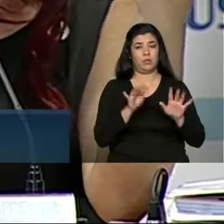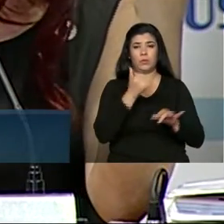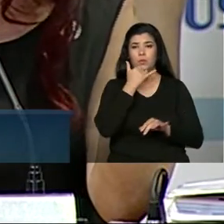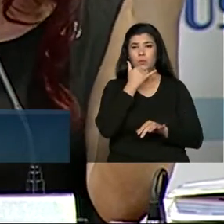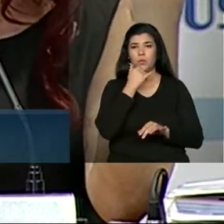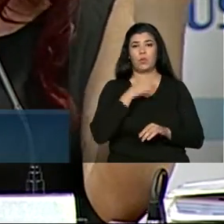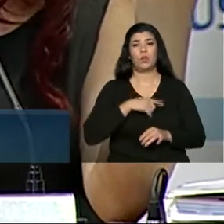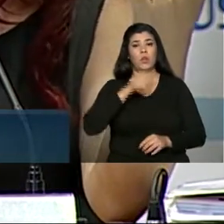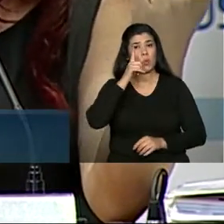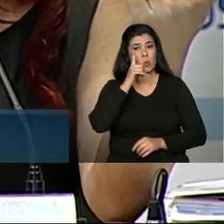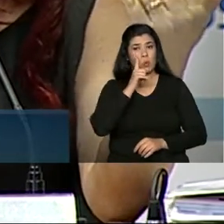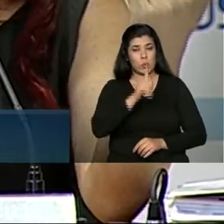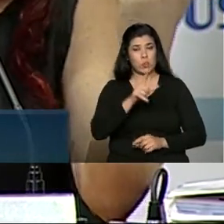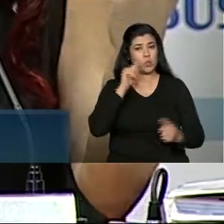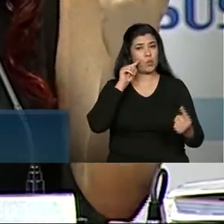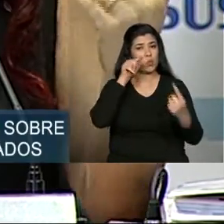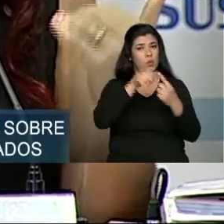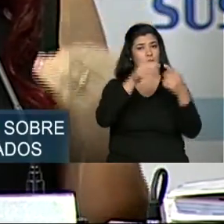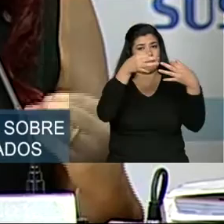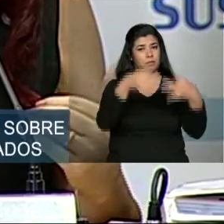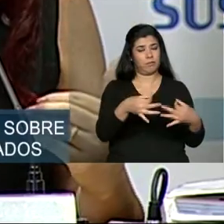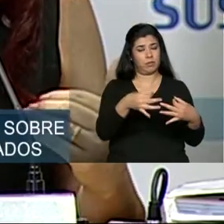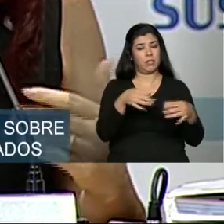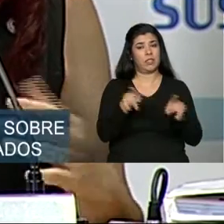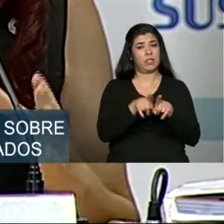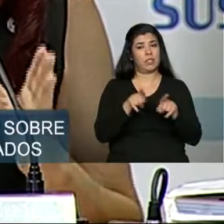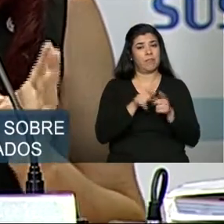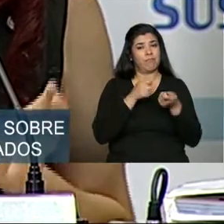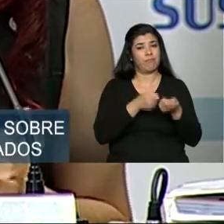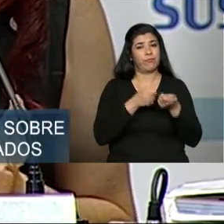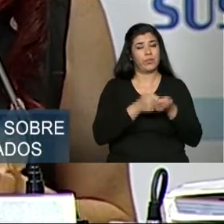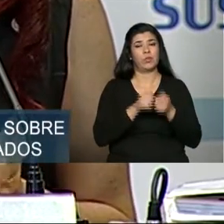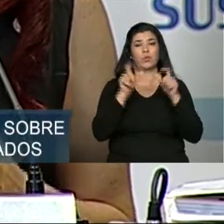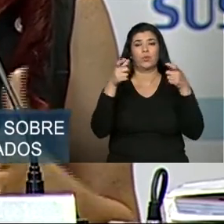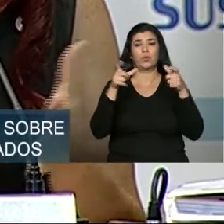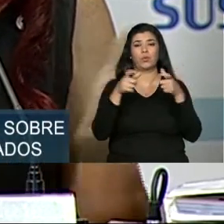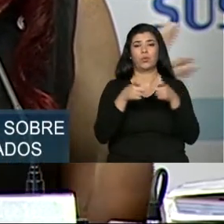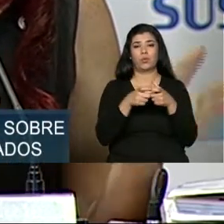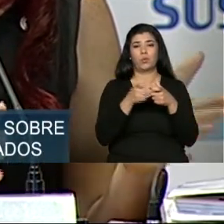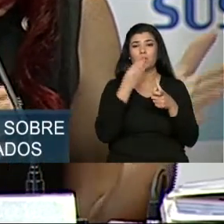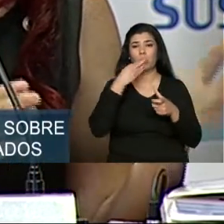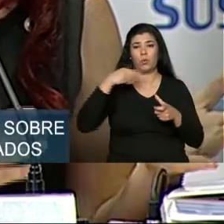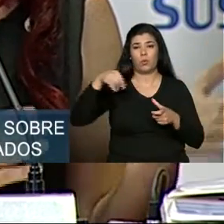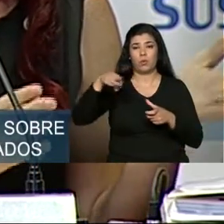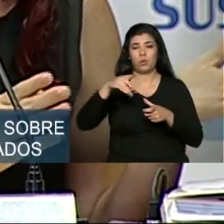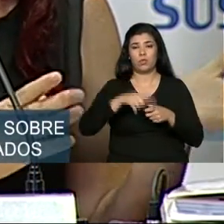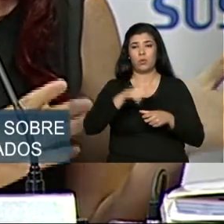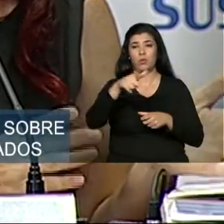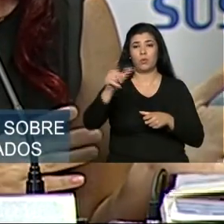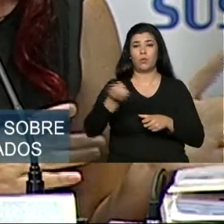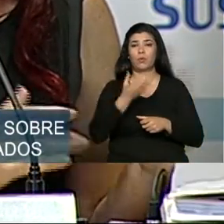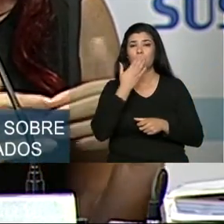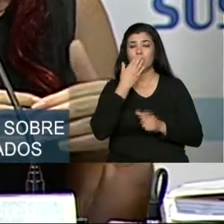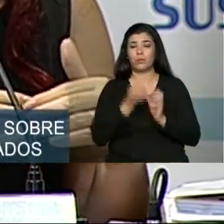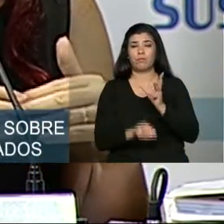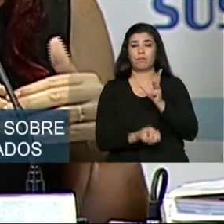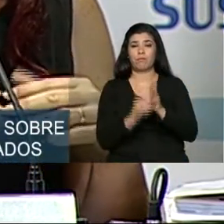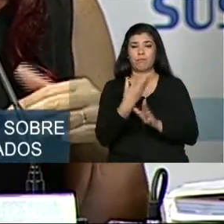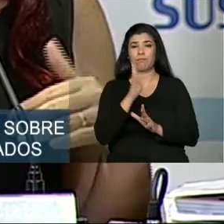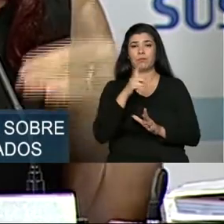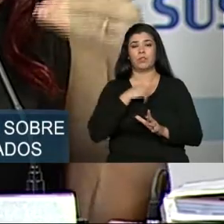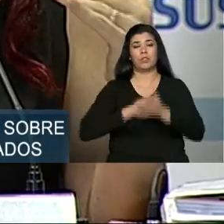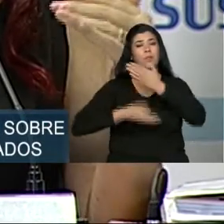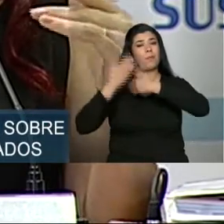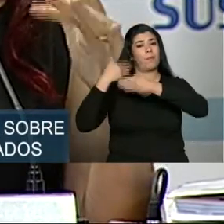alcançar a meta, houve uma redução ainda maior naqueles produtos que já haviam alcançado a meta. Então, eles